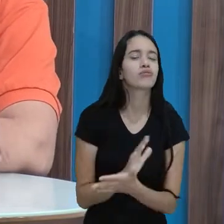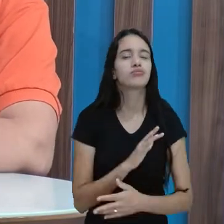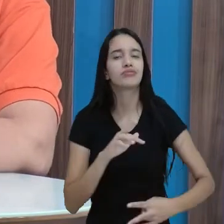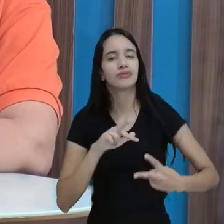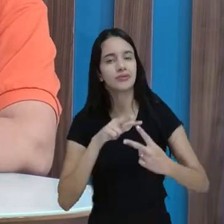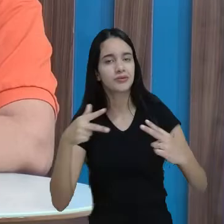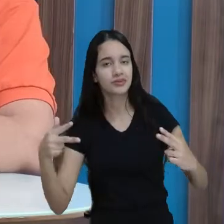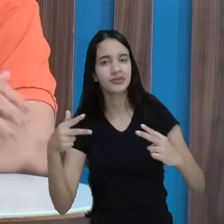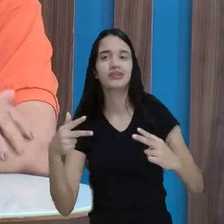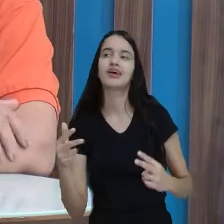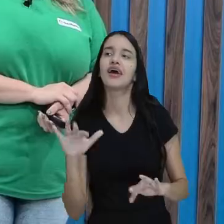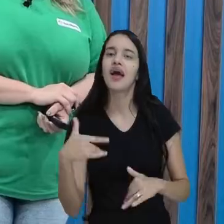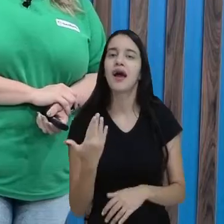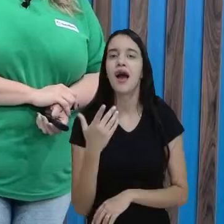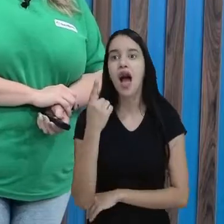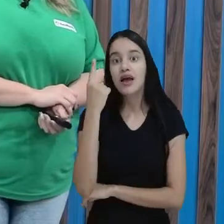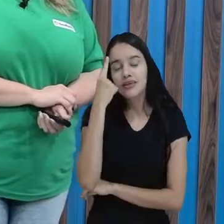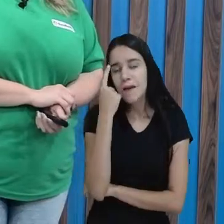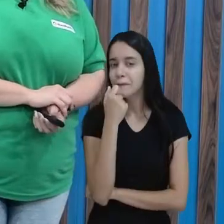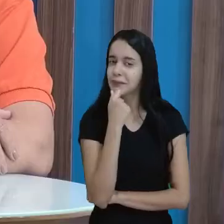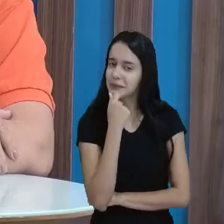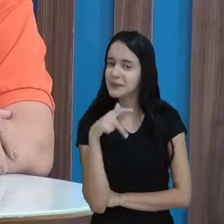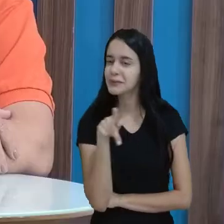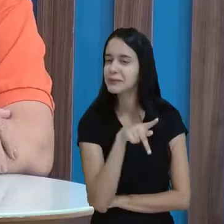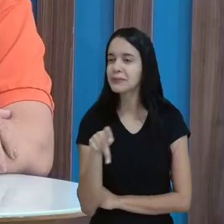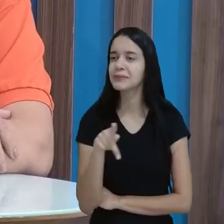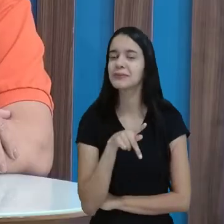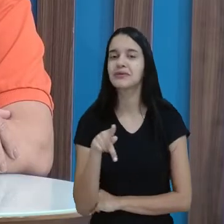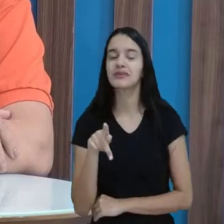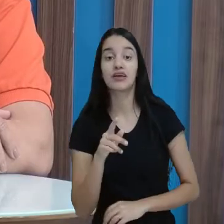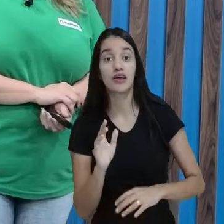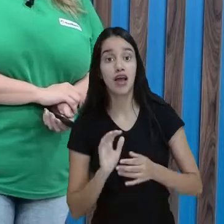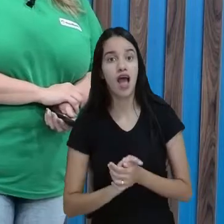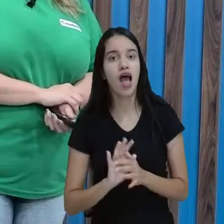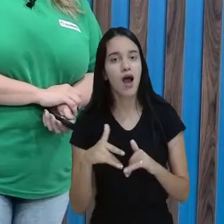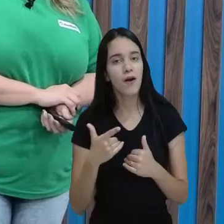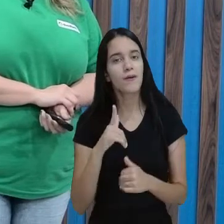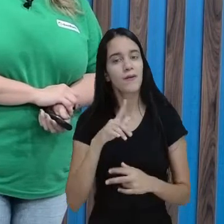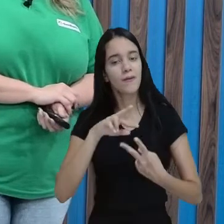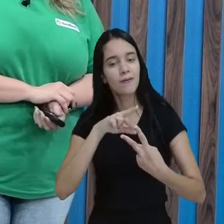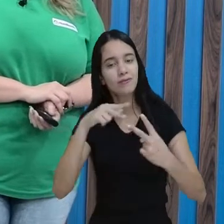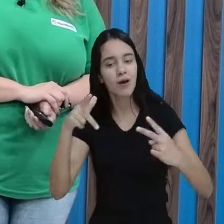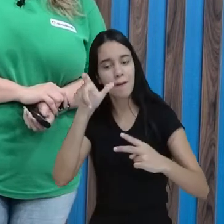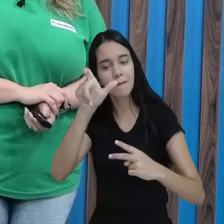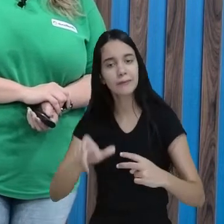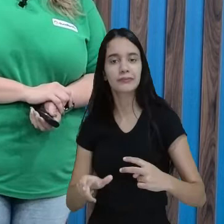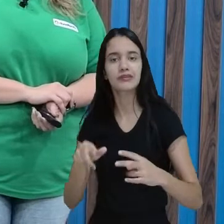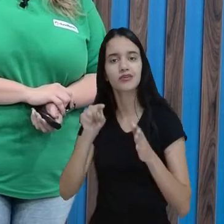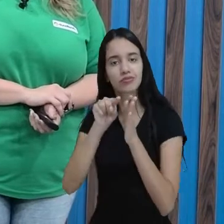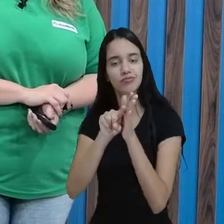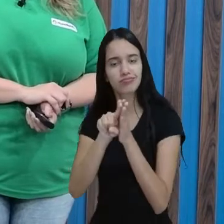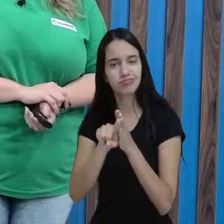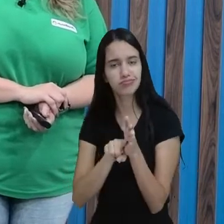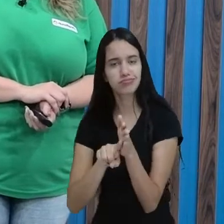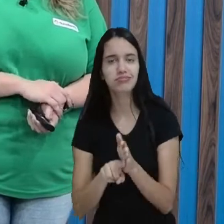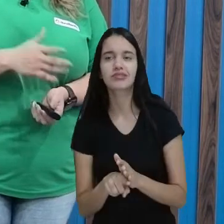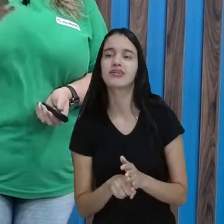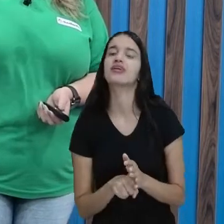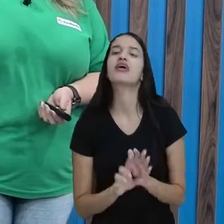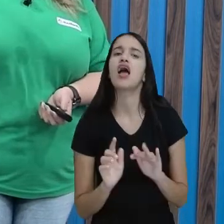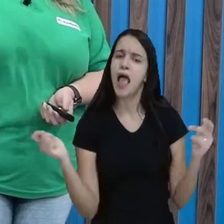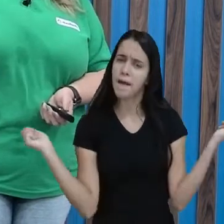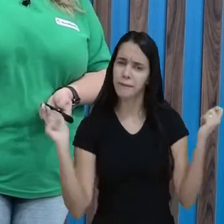futuro, diante da curiosidade dessa aula. Professora Isabel, um geneticista entre os nossos estudantes. Gente,